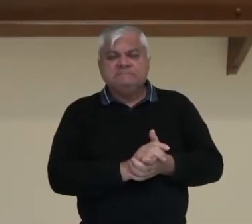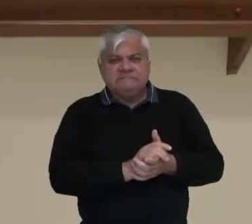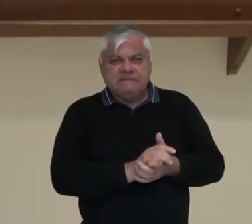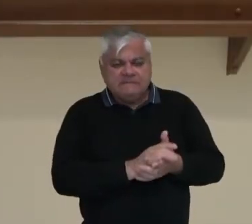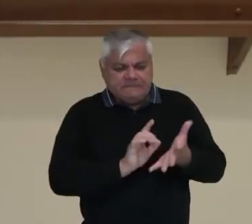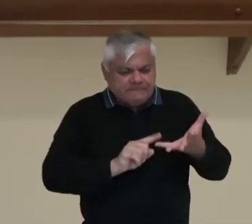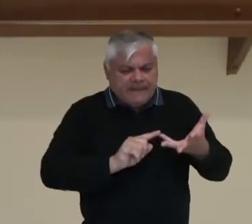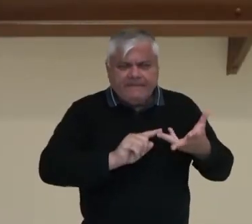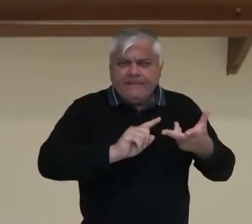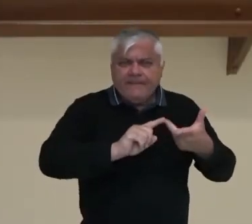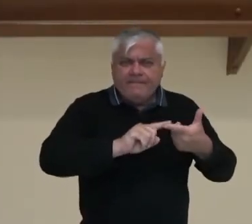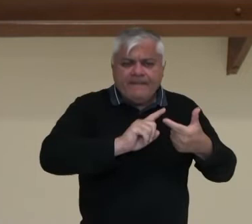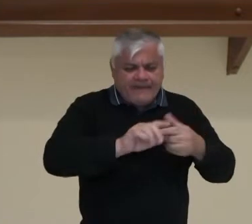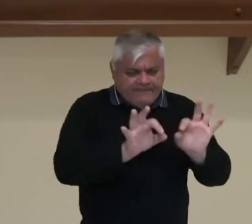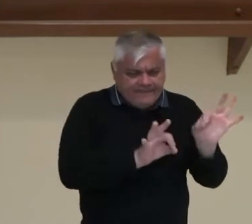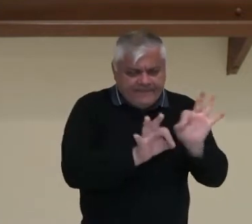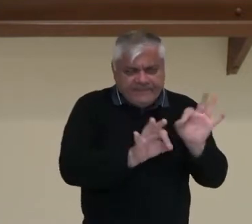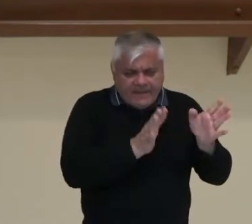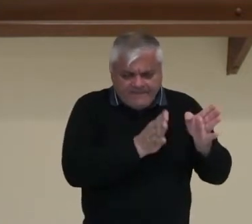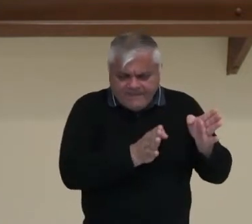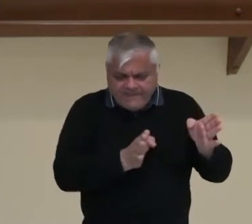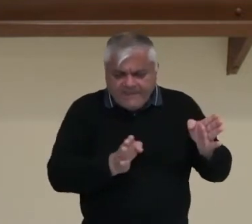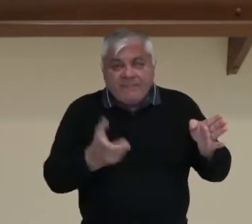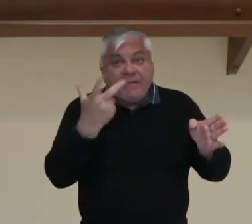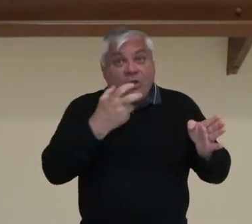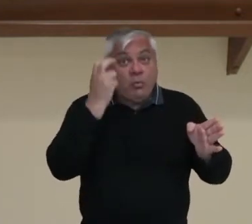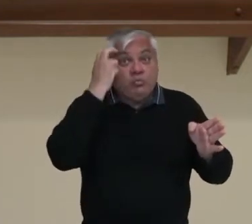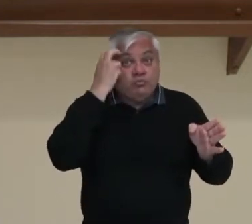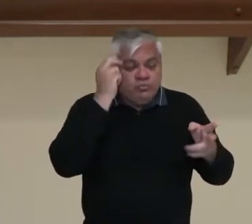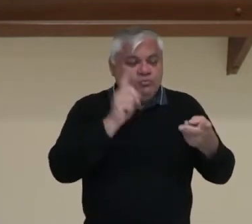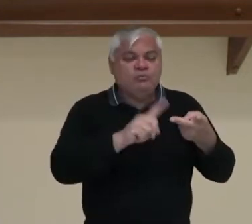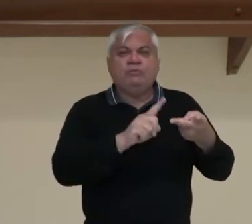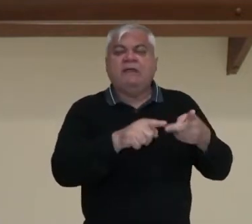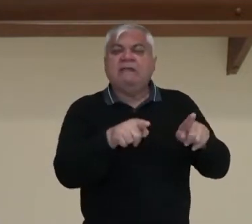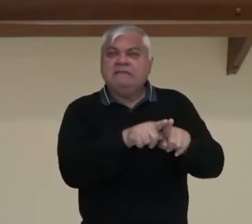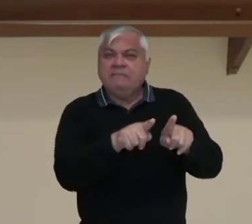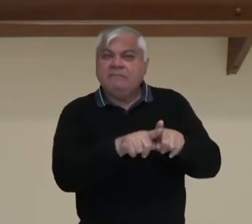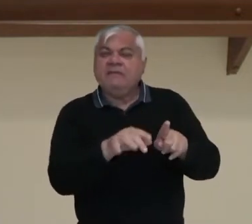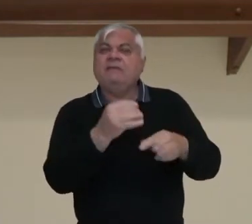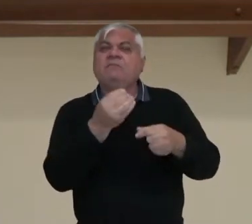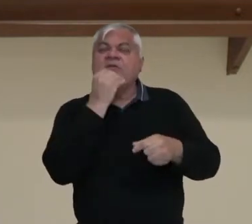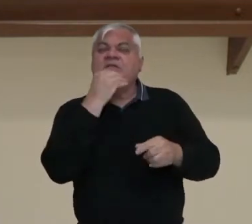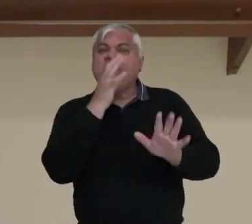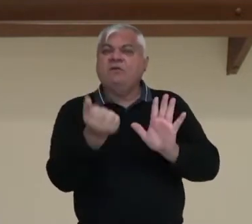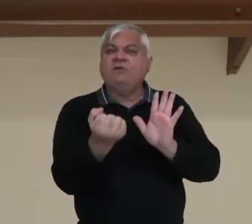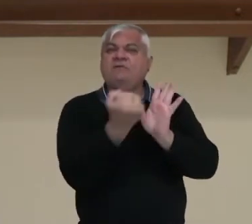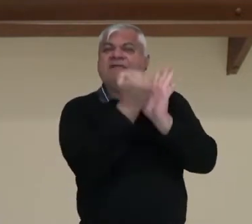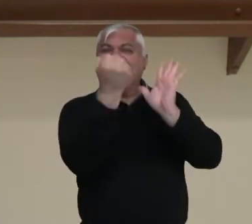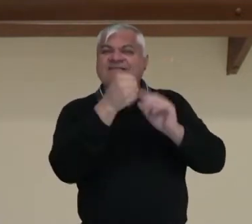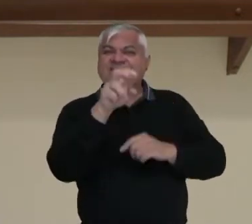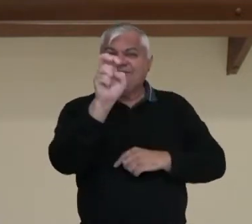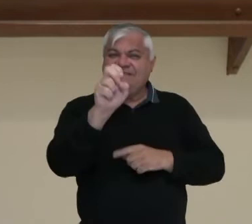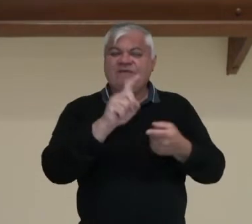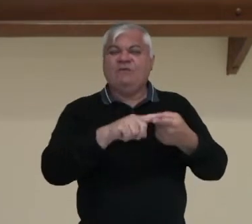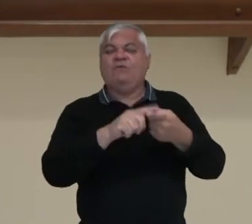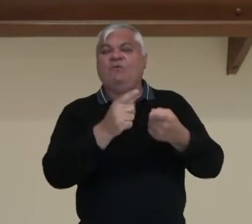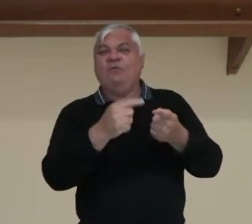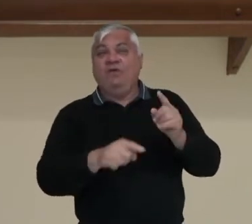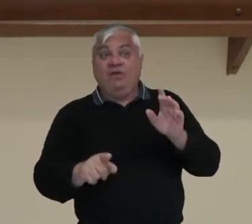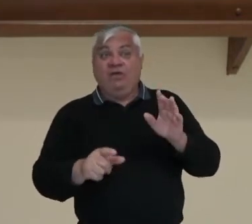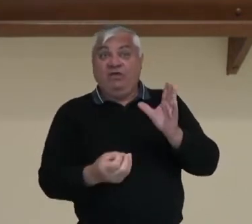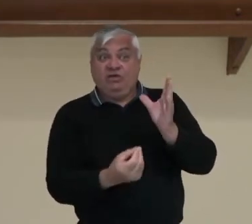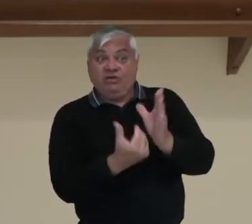projeto, então, de se colocar a cultura popular, a busca por uma identidade nacional, a constituição do DIP, que